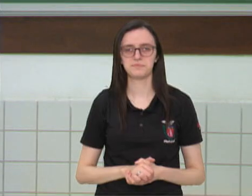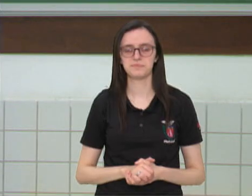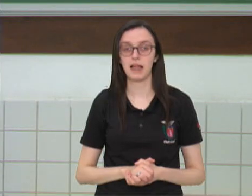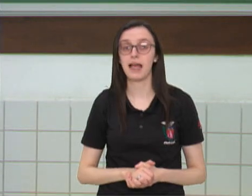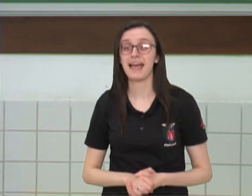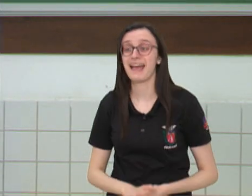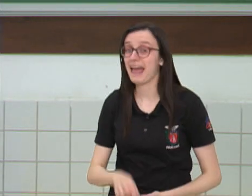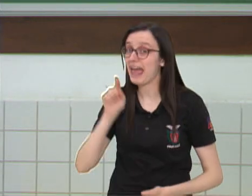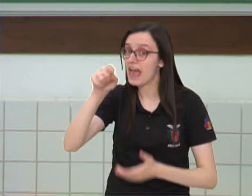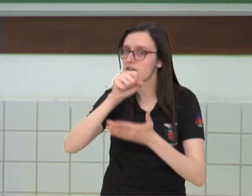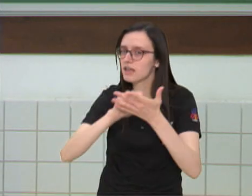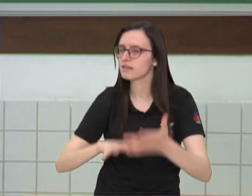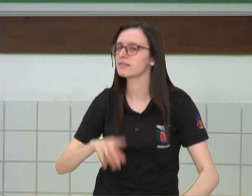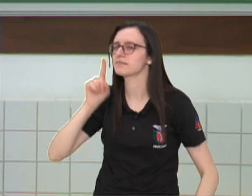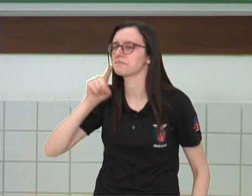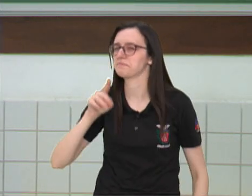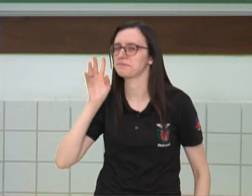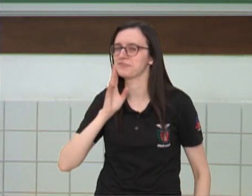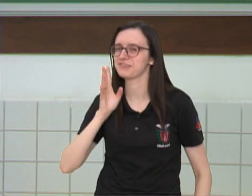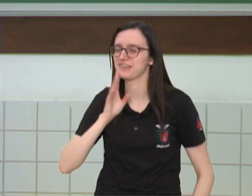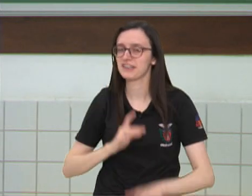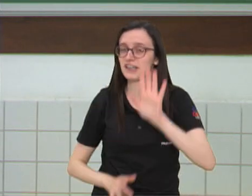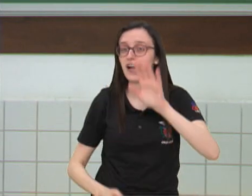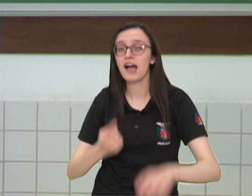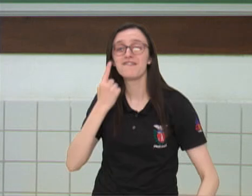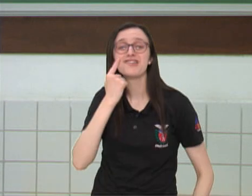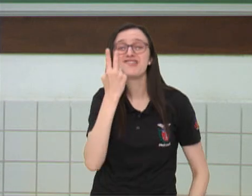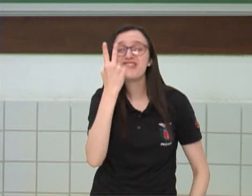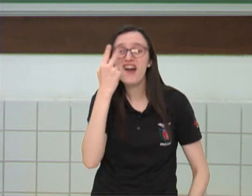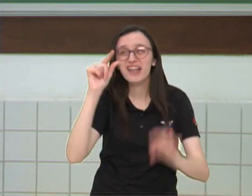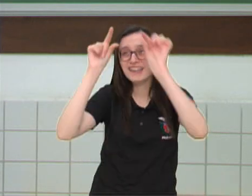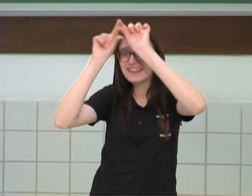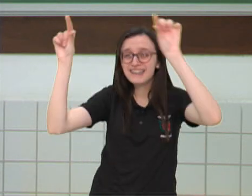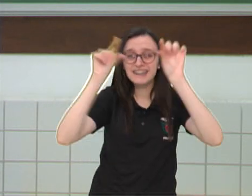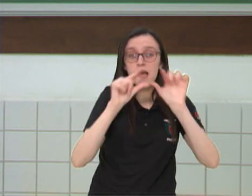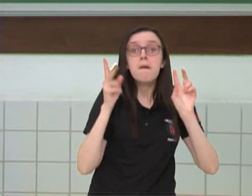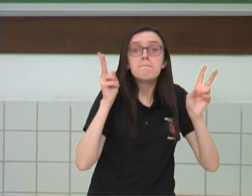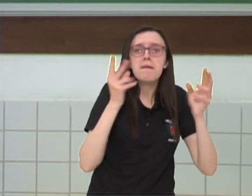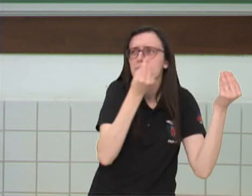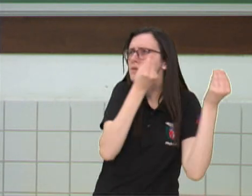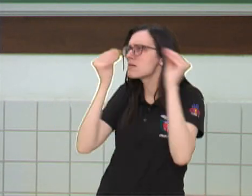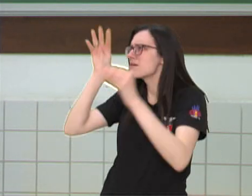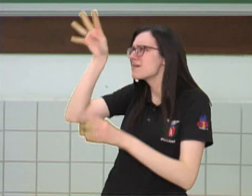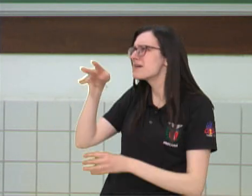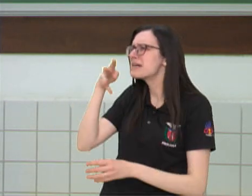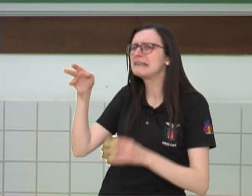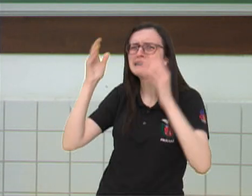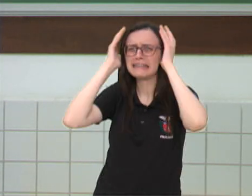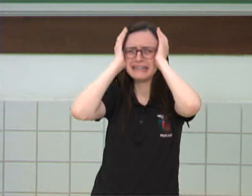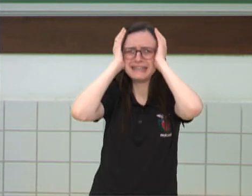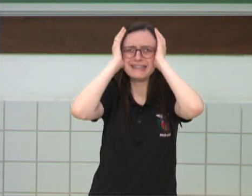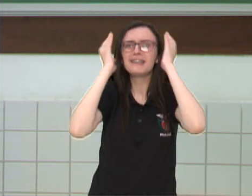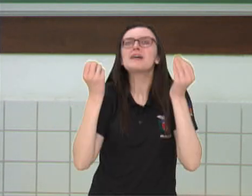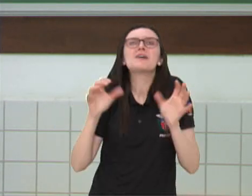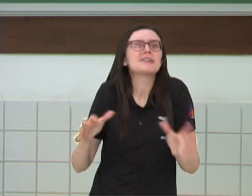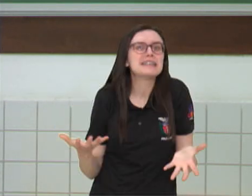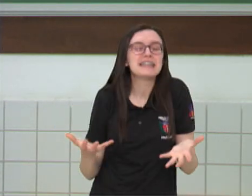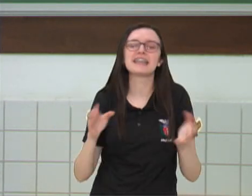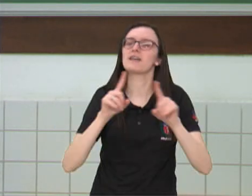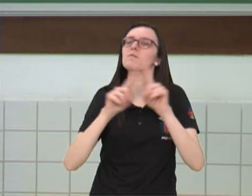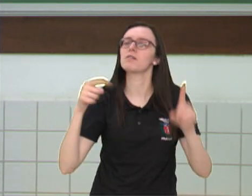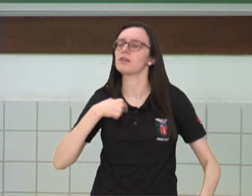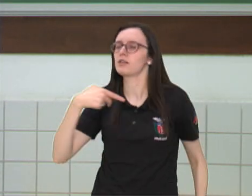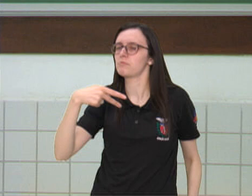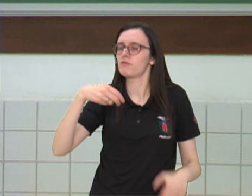Esse exercício é legal, hein? Duas funções no mesmo plano cartesiano, professor, que isso? Mas o professor